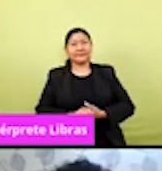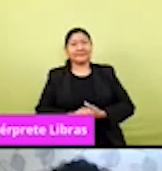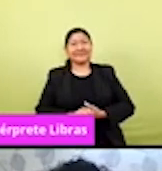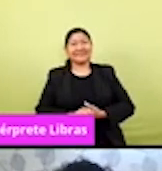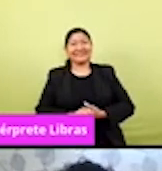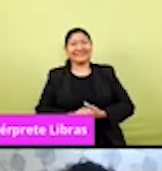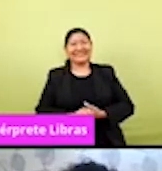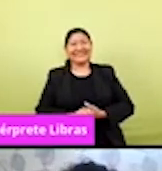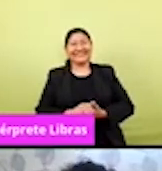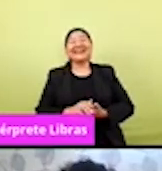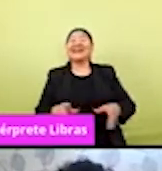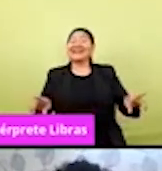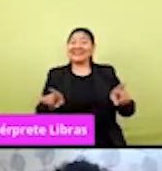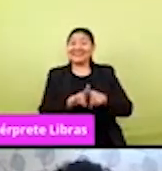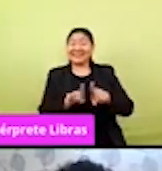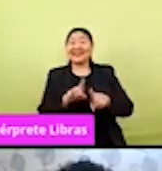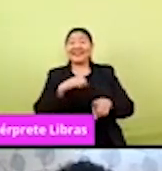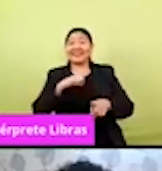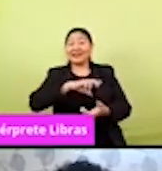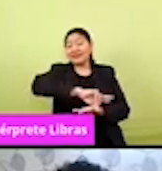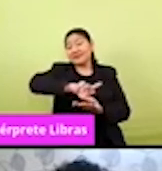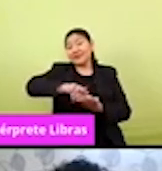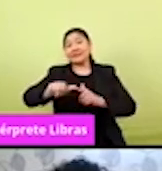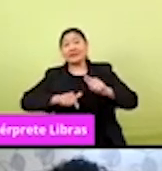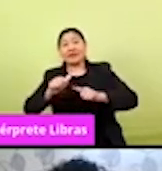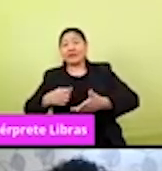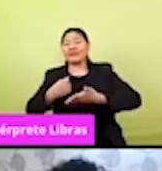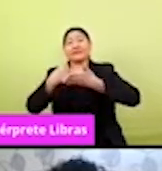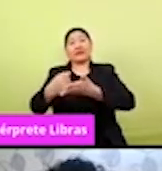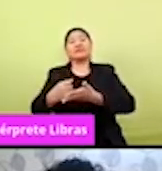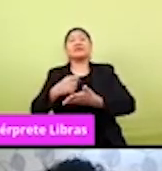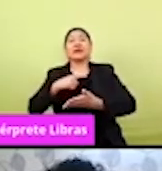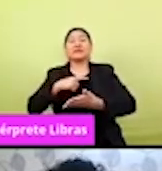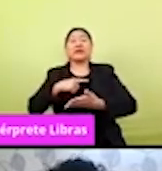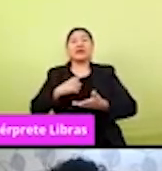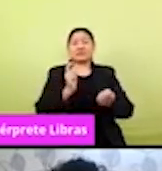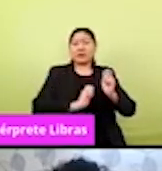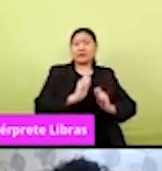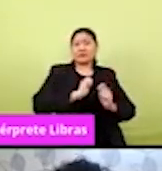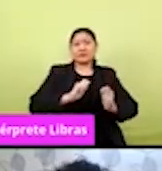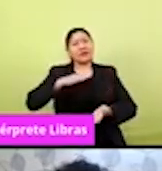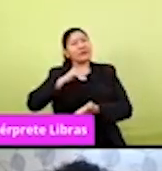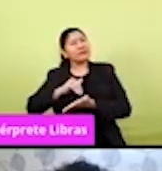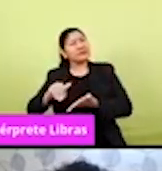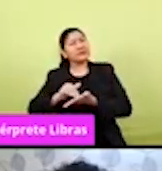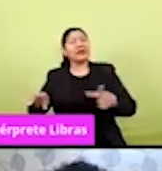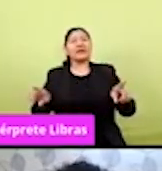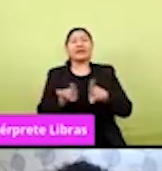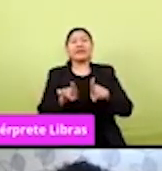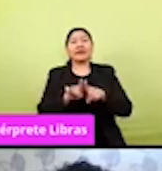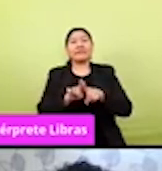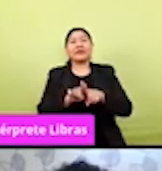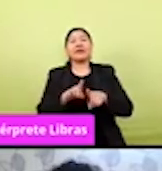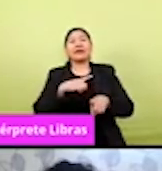E os serviços que funcionam aí em horário comercial, né, que é o setor administrativo, o Poder Judiciário, a gente tem a primeira vara